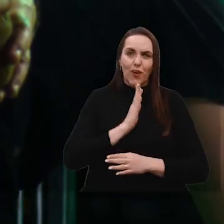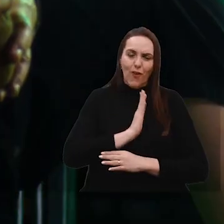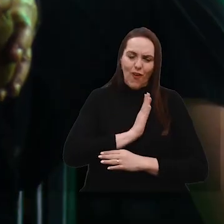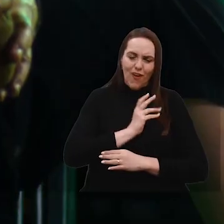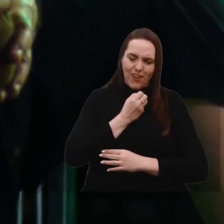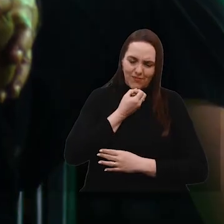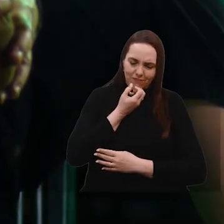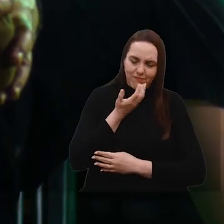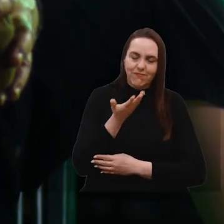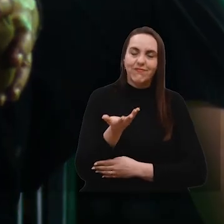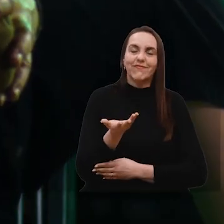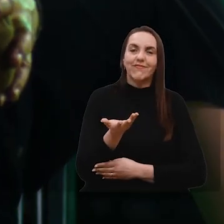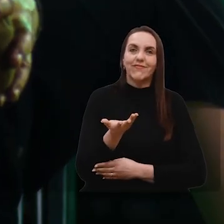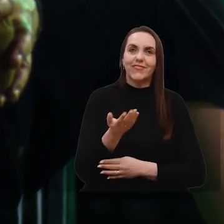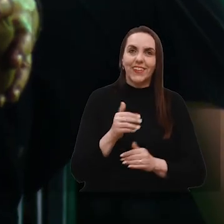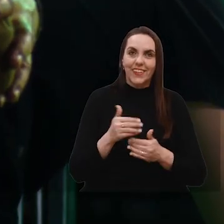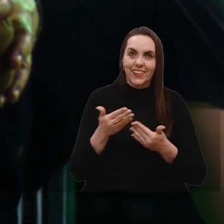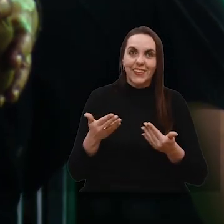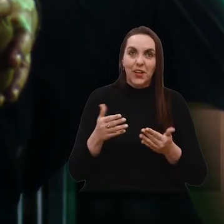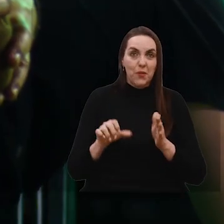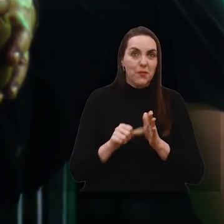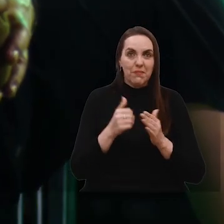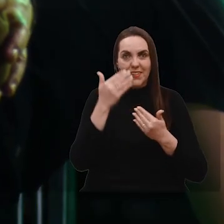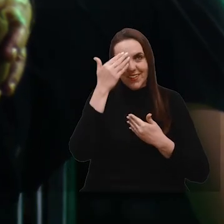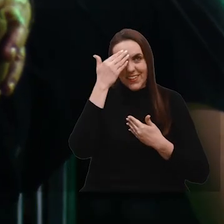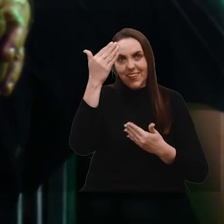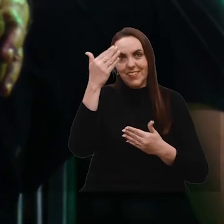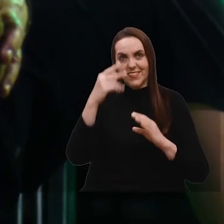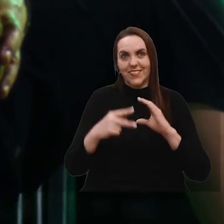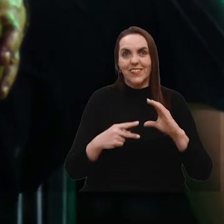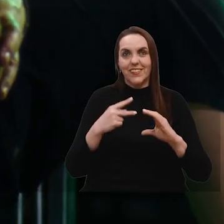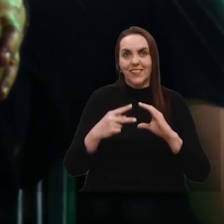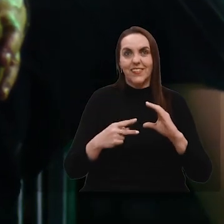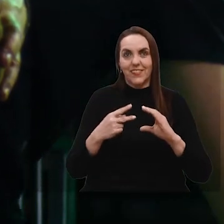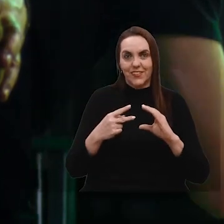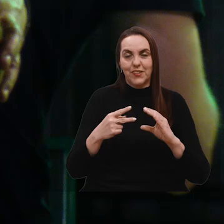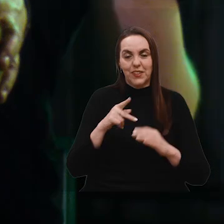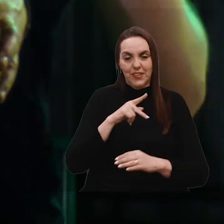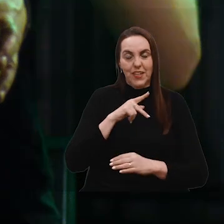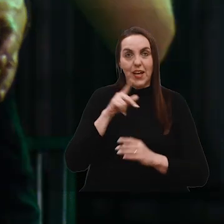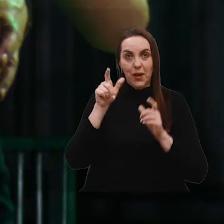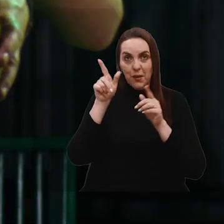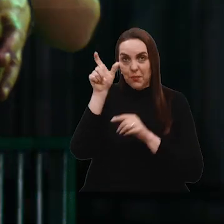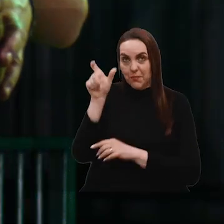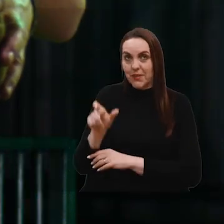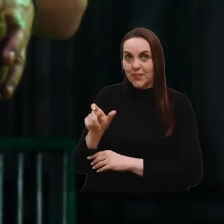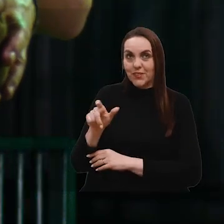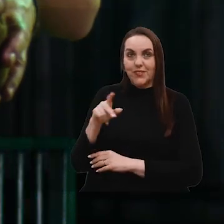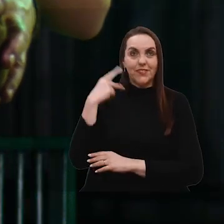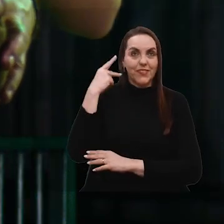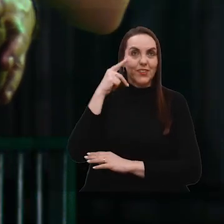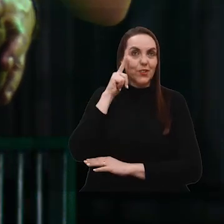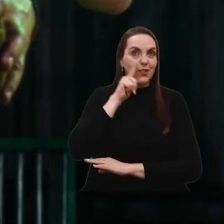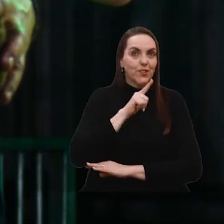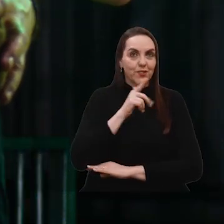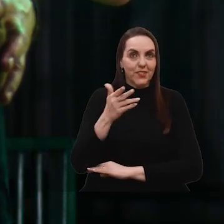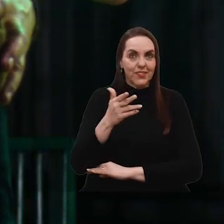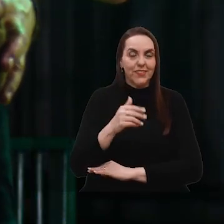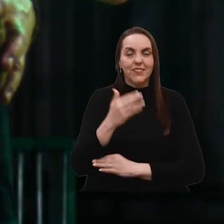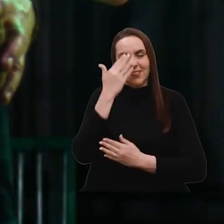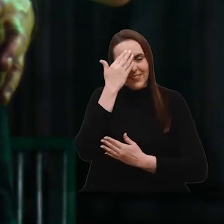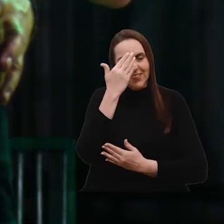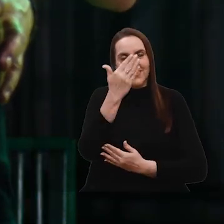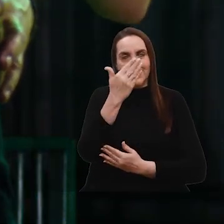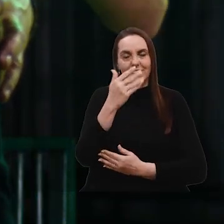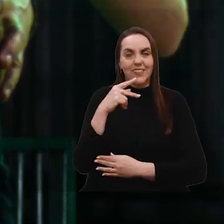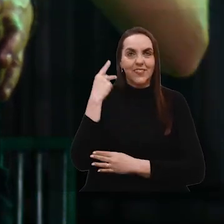forma, falo com o coração. Então, em primeiro lugar, agradecer à Câmara de Vereadores, na pessoa do vereador